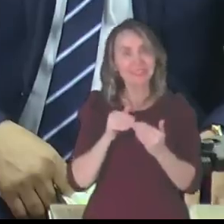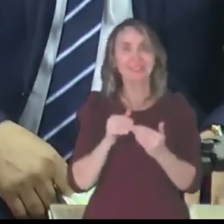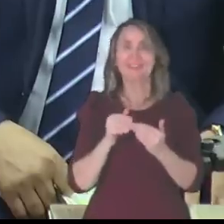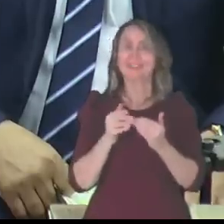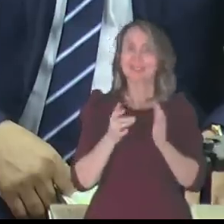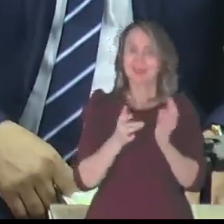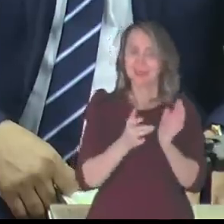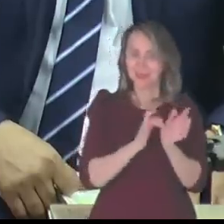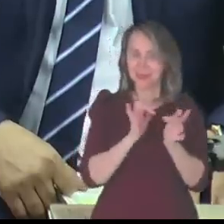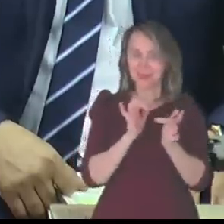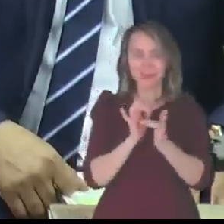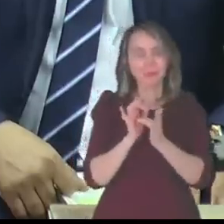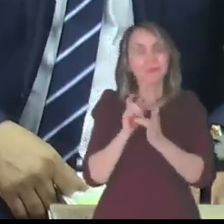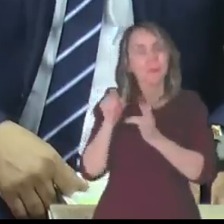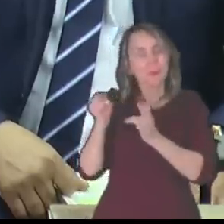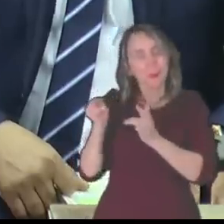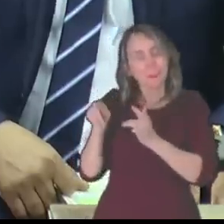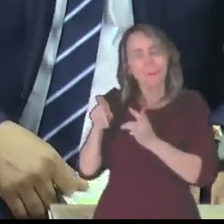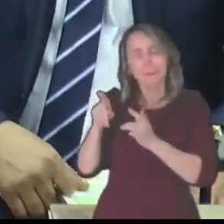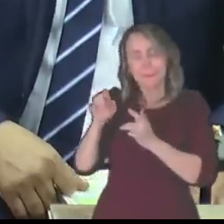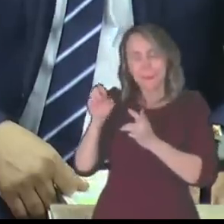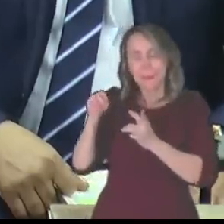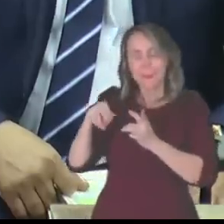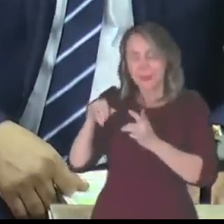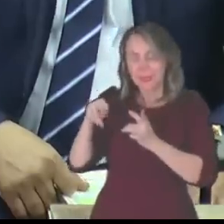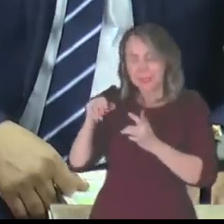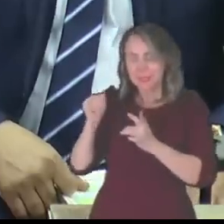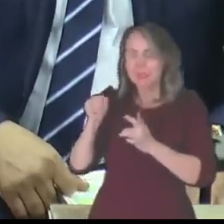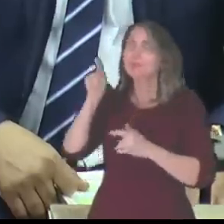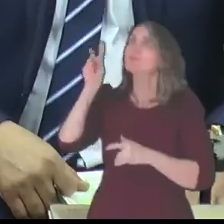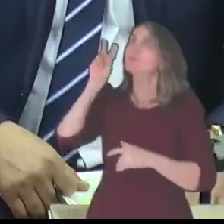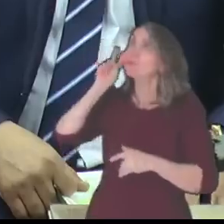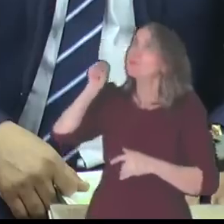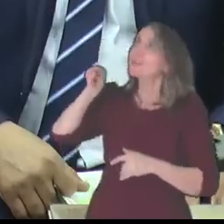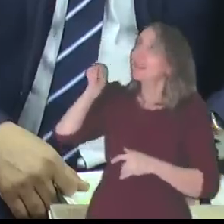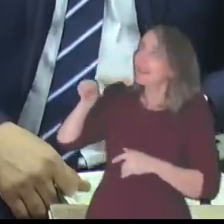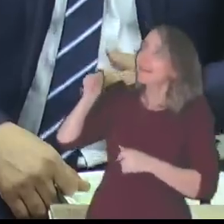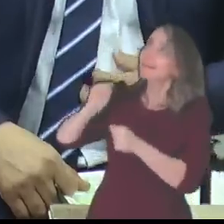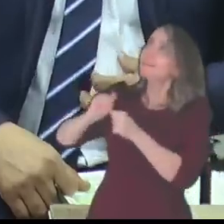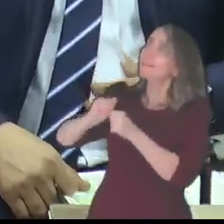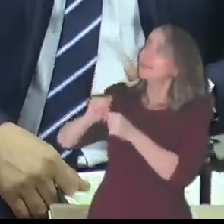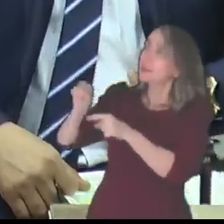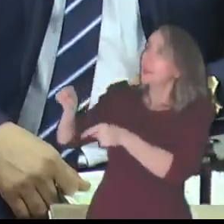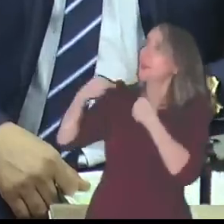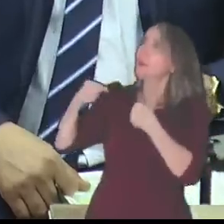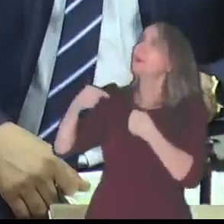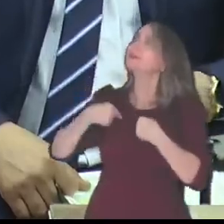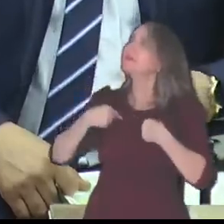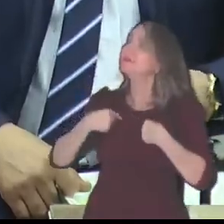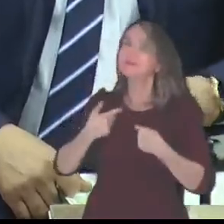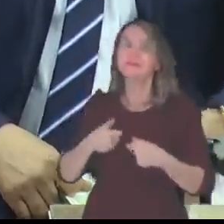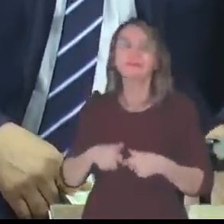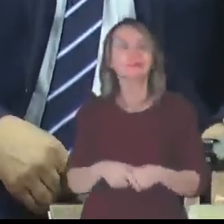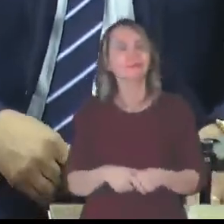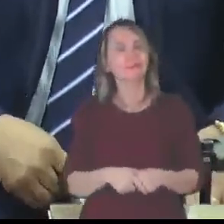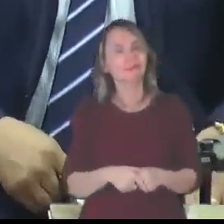olha para a menina Jesus tu estás vendo o que Penina está fazendo comigo Jesus